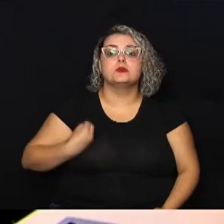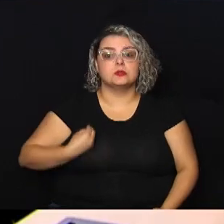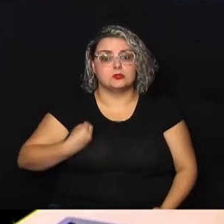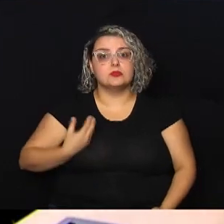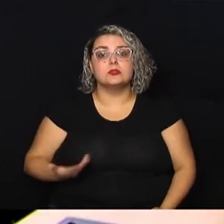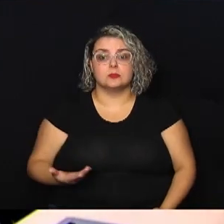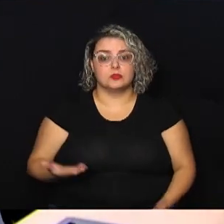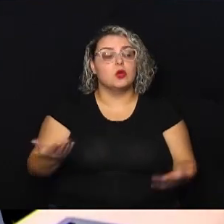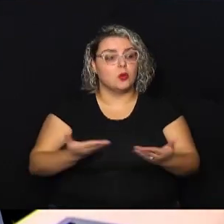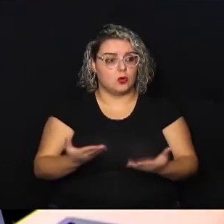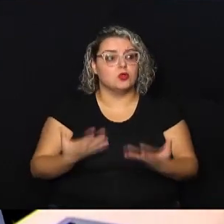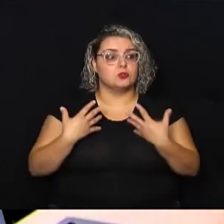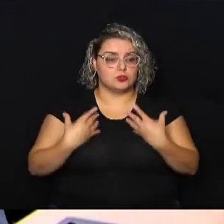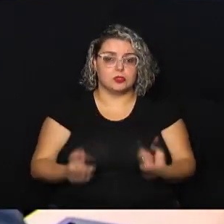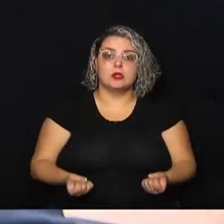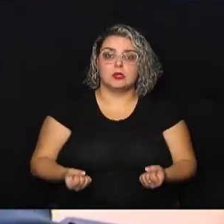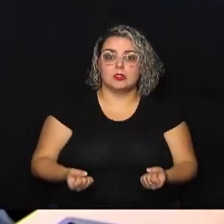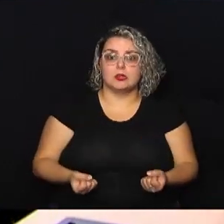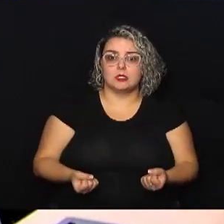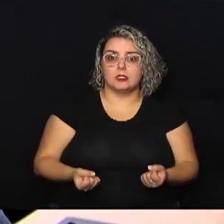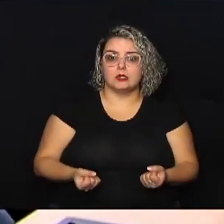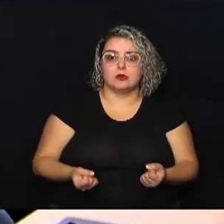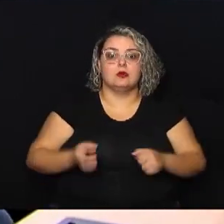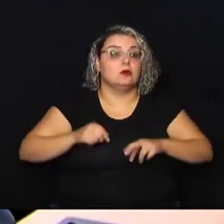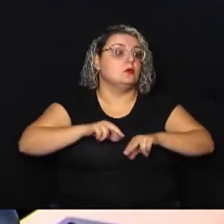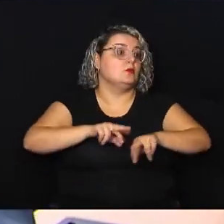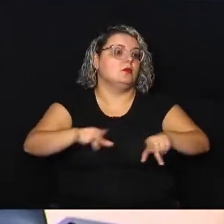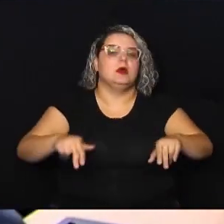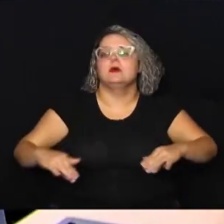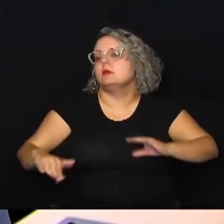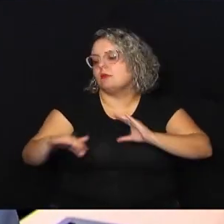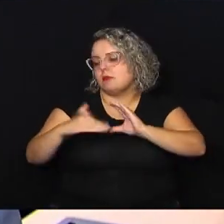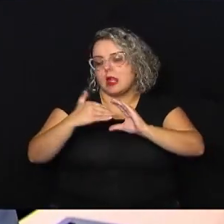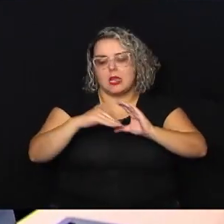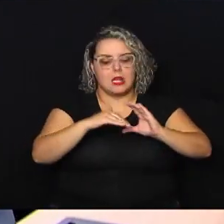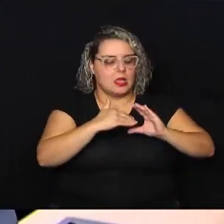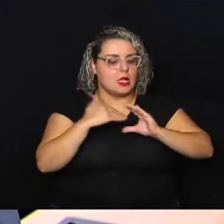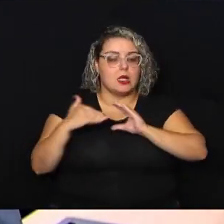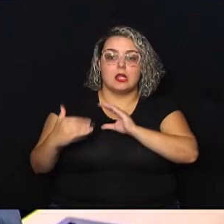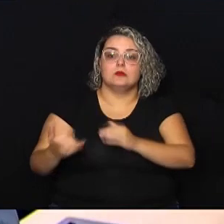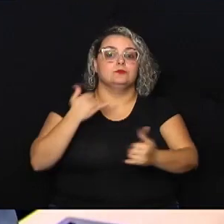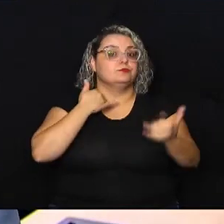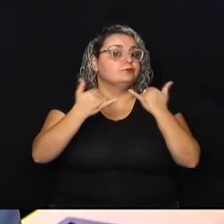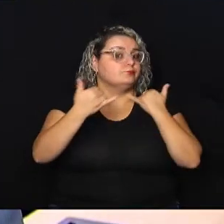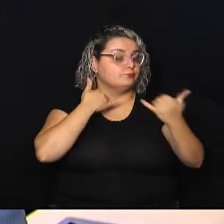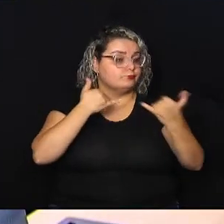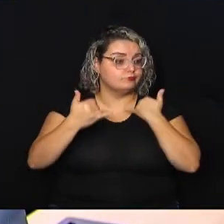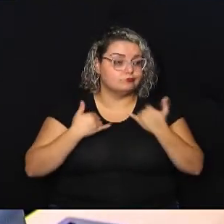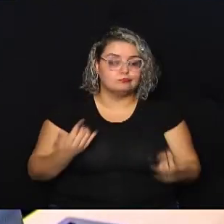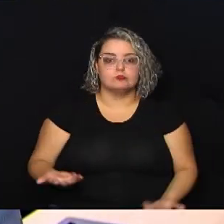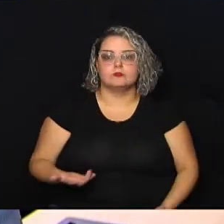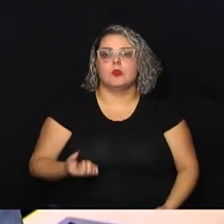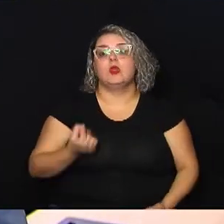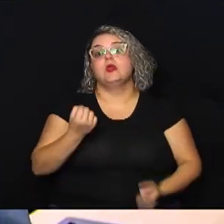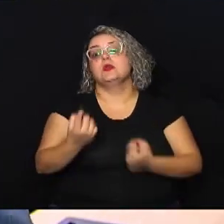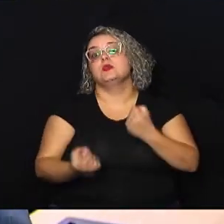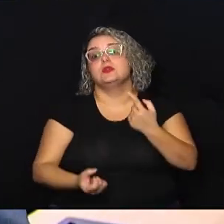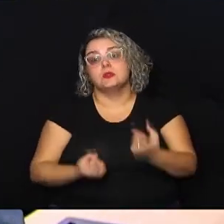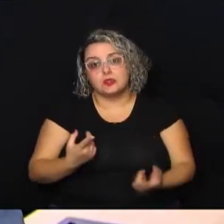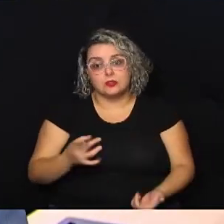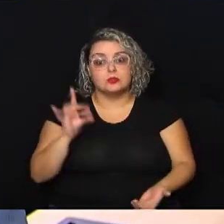hoje, e eu recebo aí várias mensagens, várias ligações de alguns casos em que estão